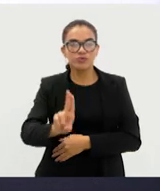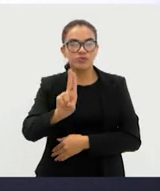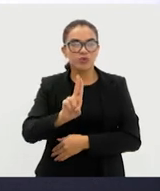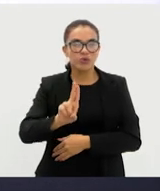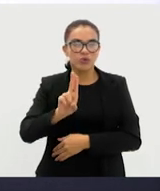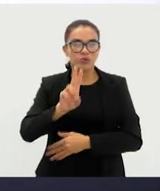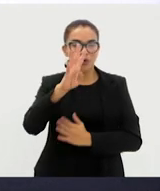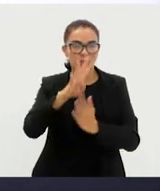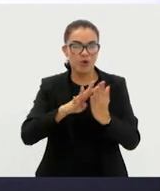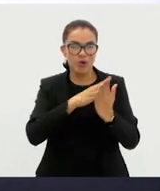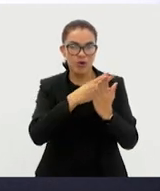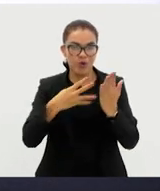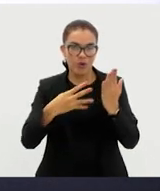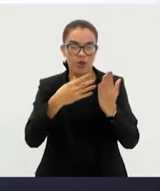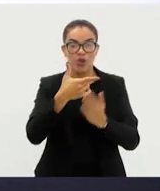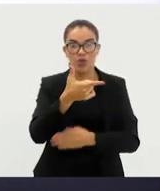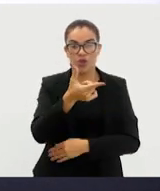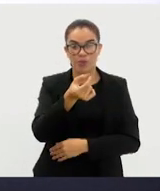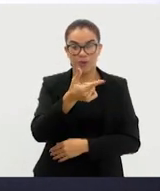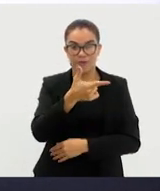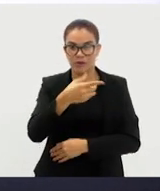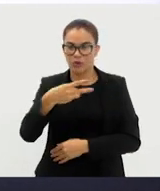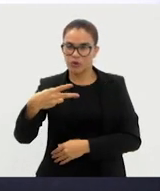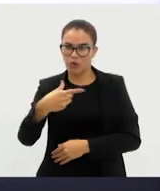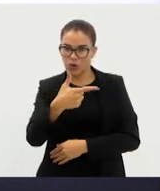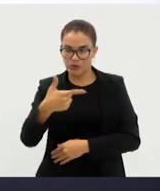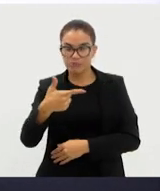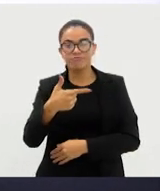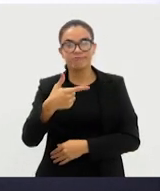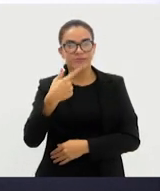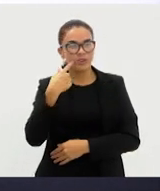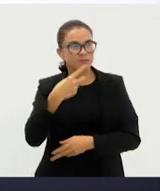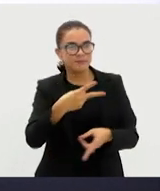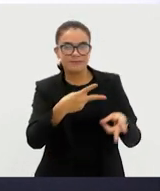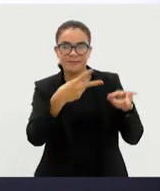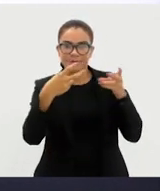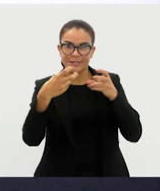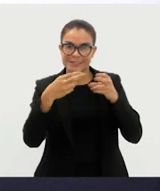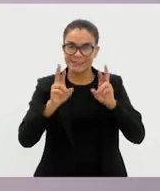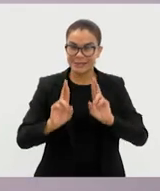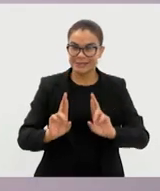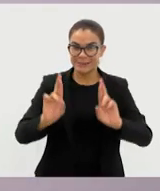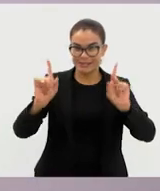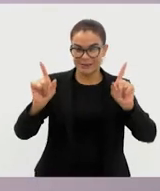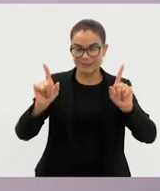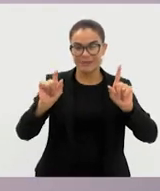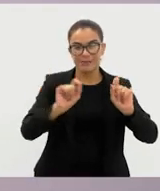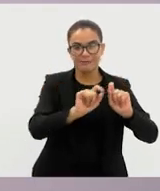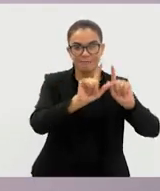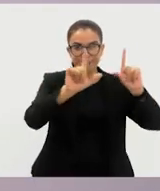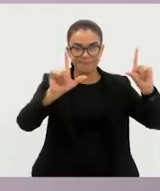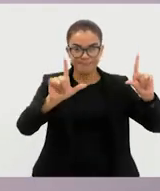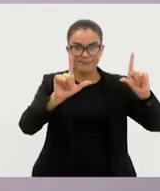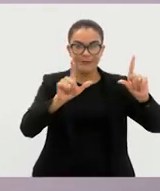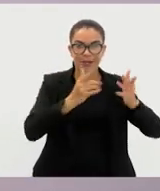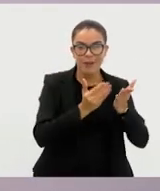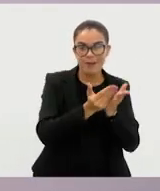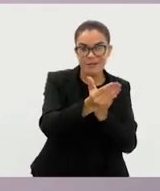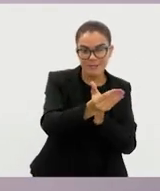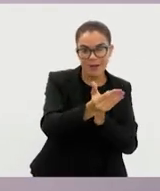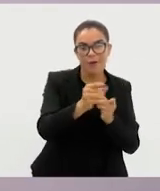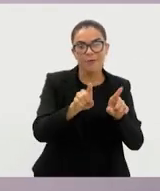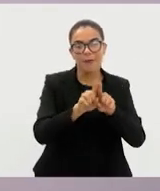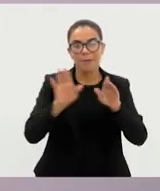Boletim Fox de julho de 2022, então vocês notam realmente a diferença entre a projeção inicial e